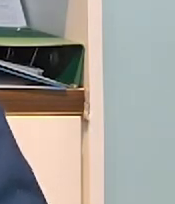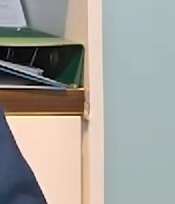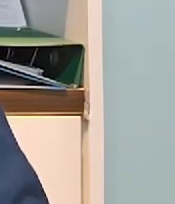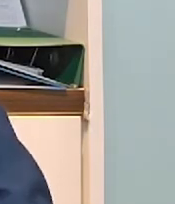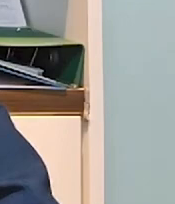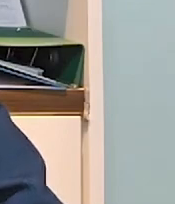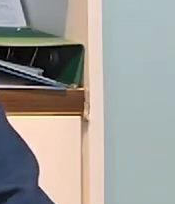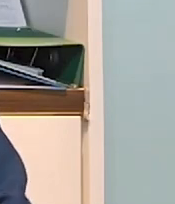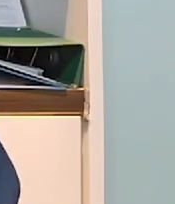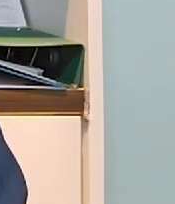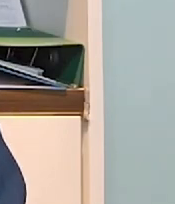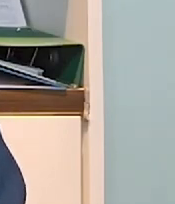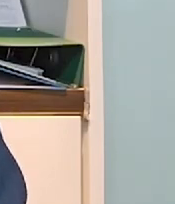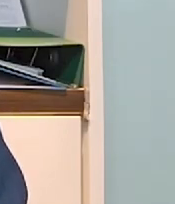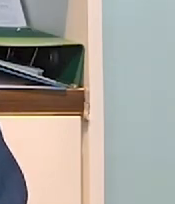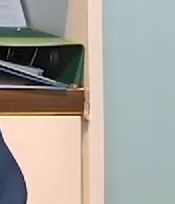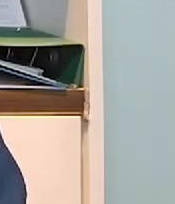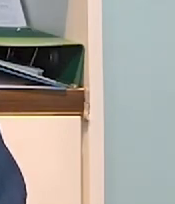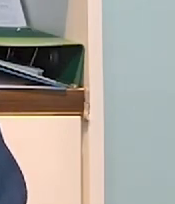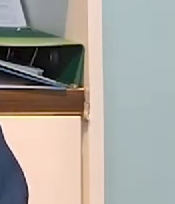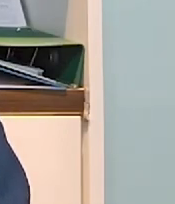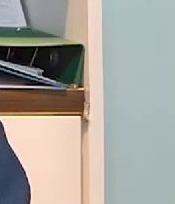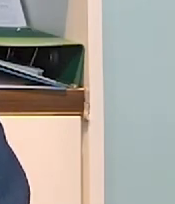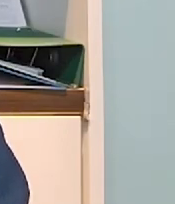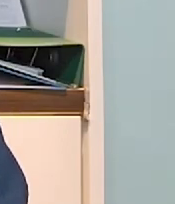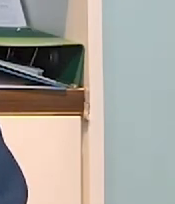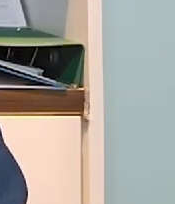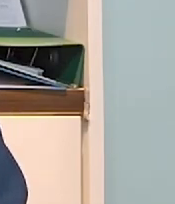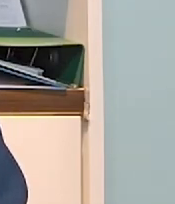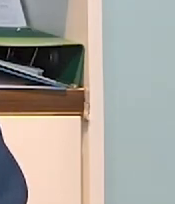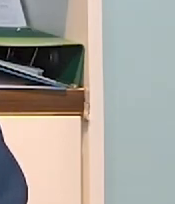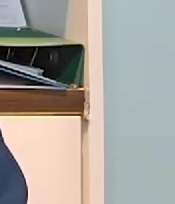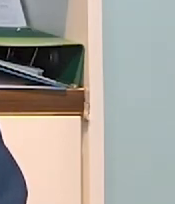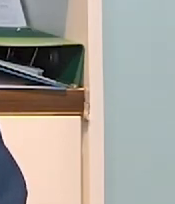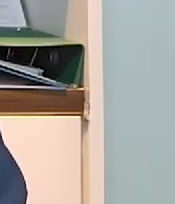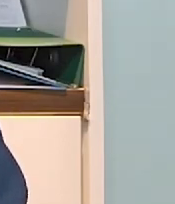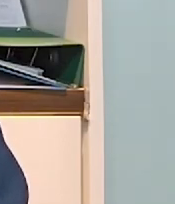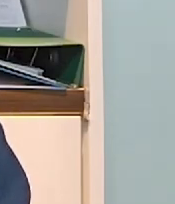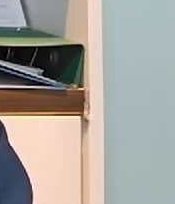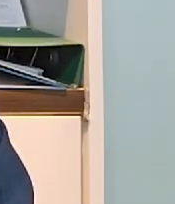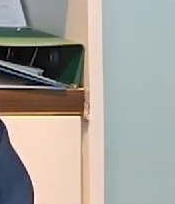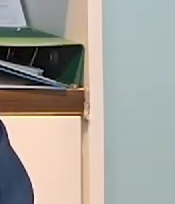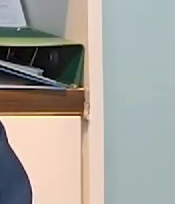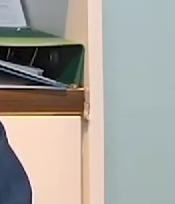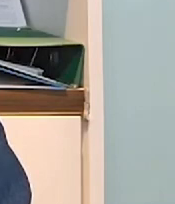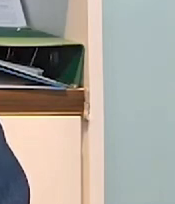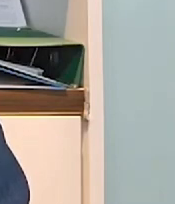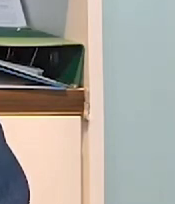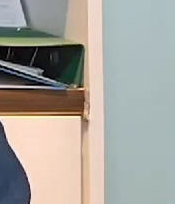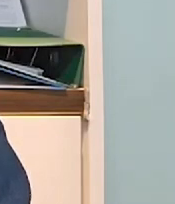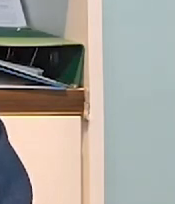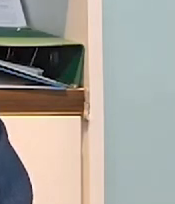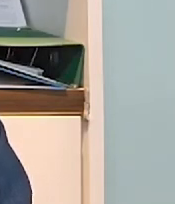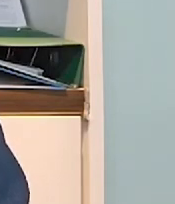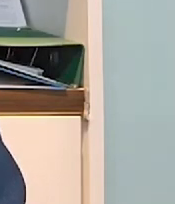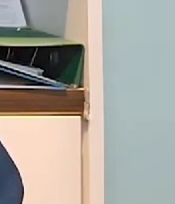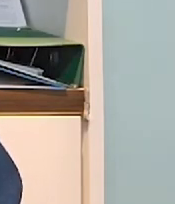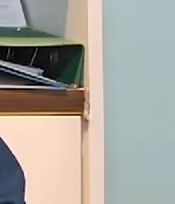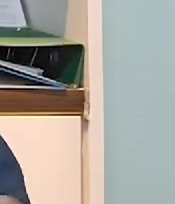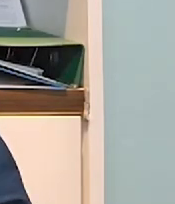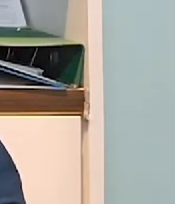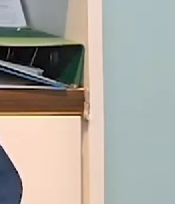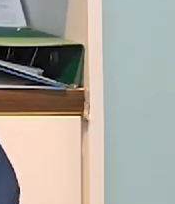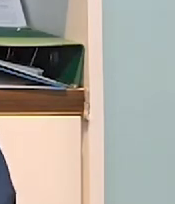patrimônio público ou entidades que o estado faça parte atos ali que sejam lesivos à moralidade administrativa ao meio